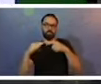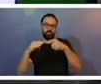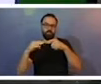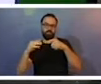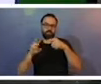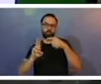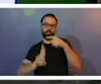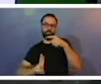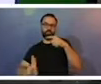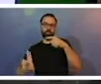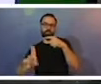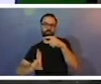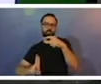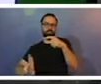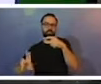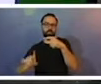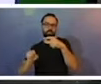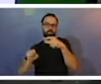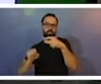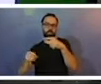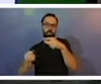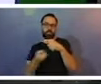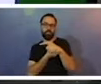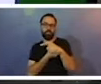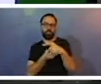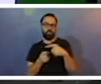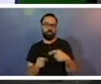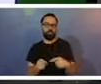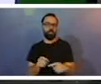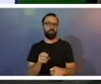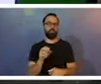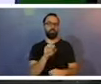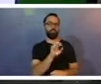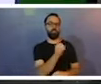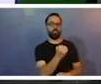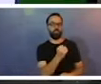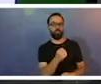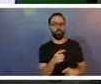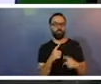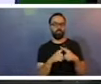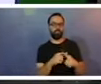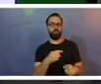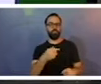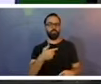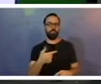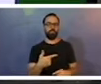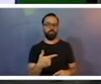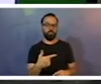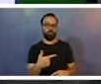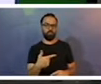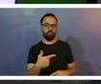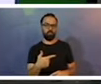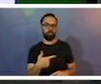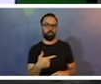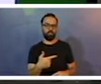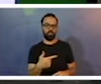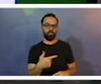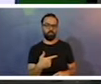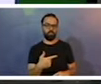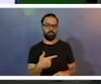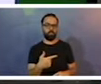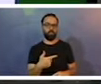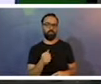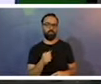eu vou para o valor menor. 8 vezes 7. Então, olha lá. 8 é o que